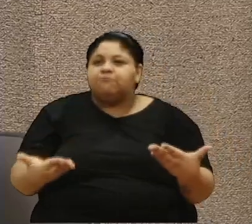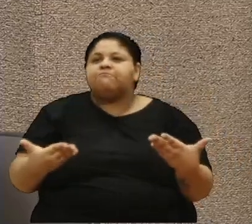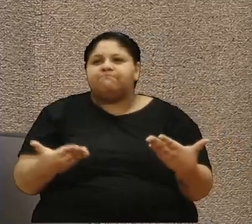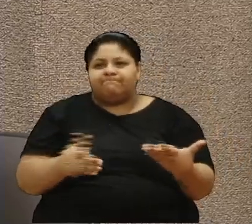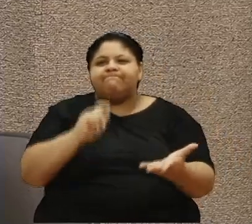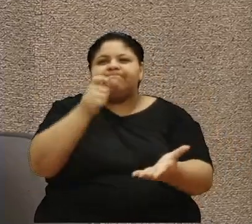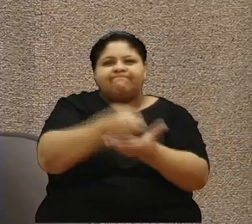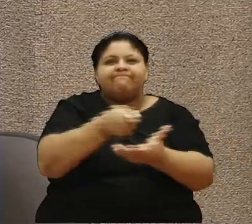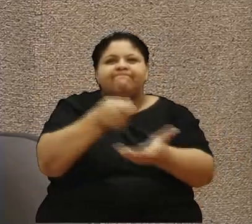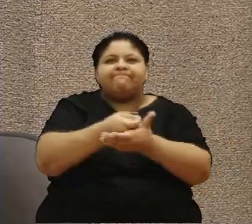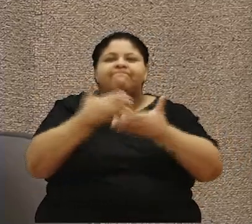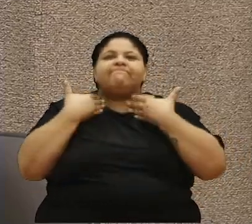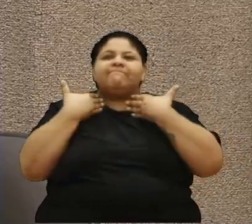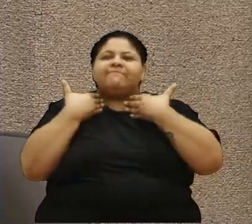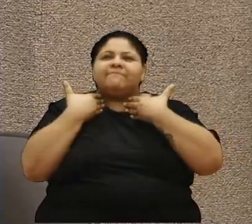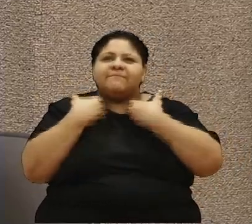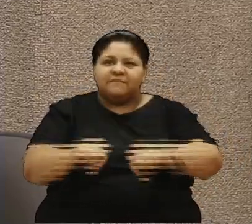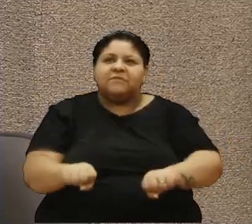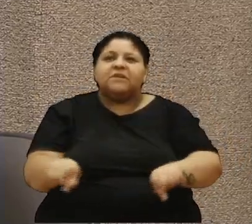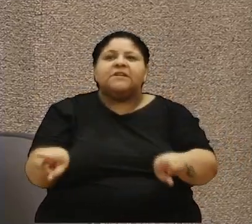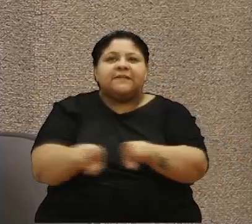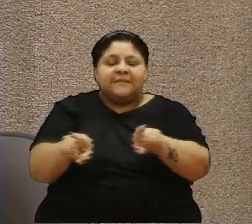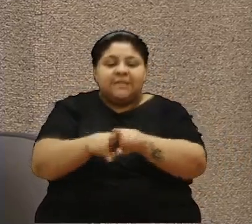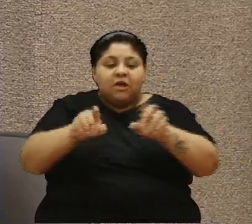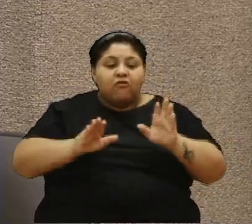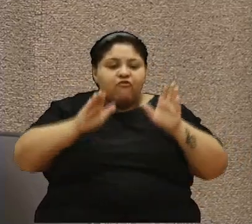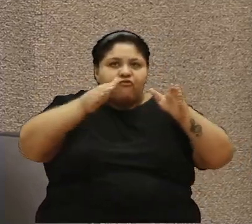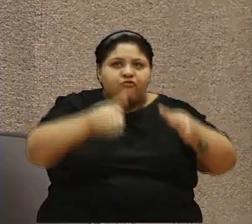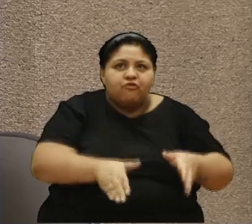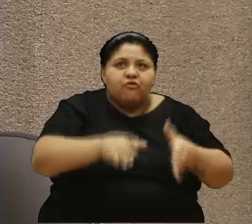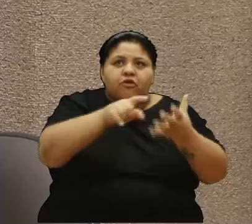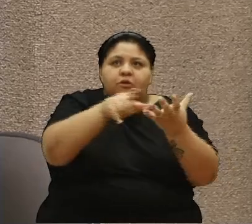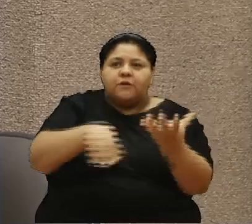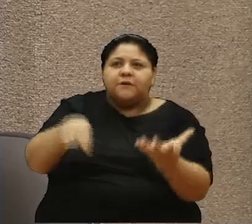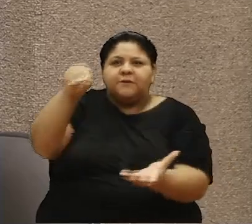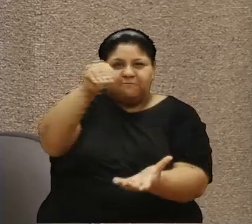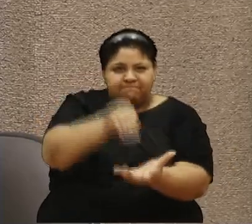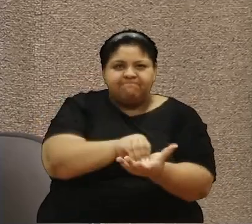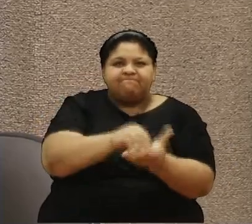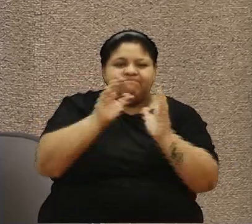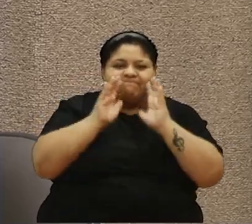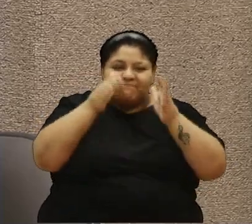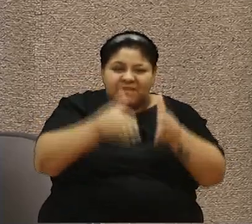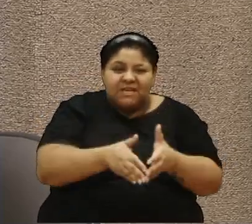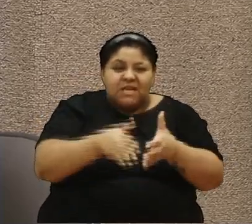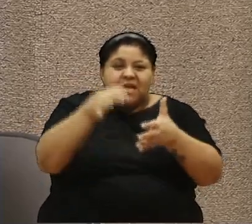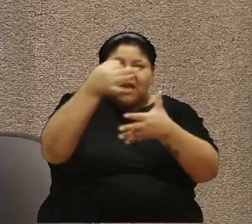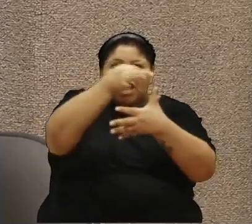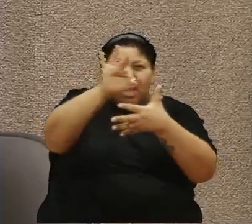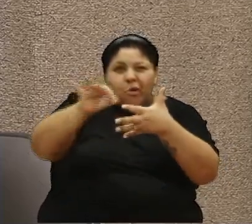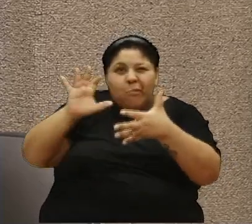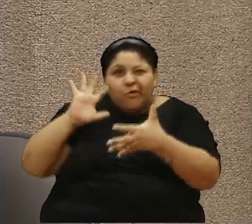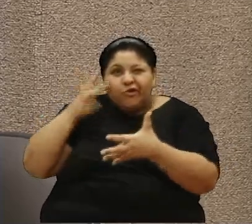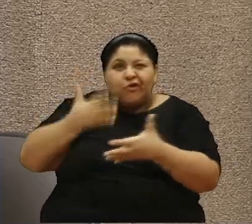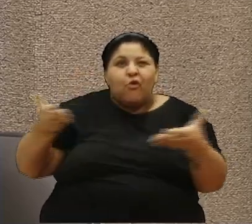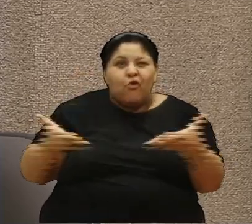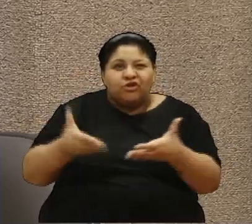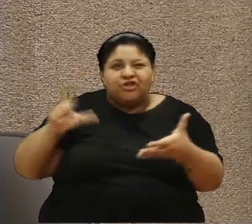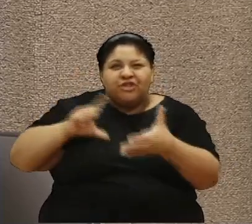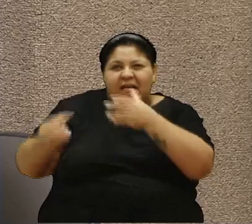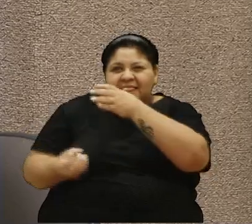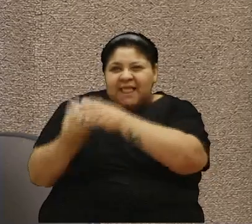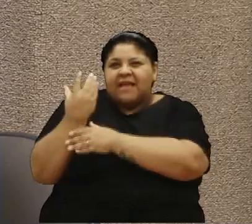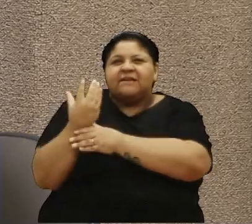a Secretaria Municipal do Meio Ambiente tem que se debruçar, a Codeca tem que se debruçar e apontar soluções hoje que já